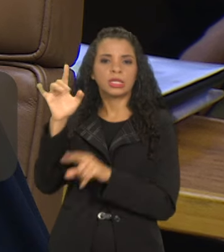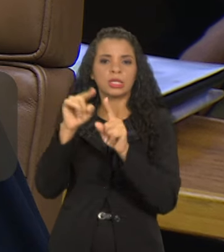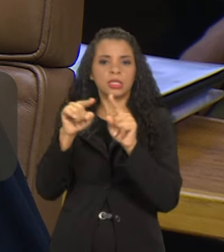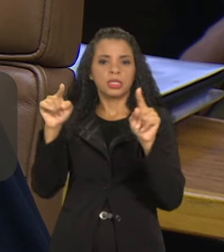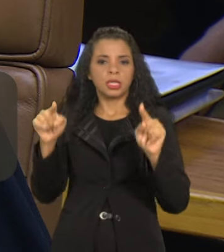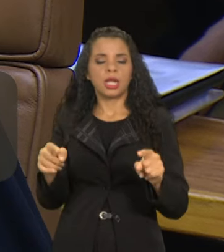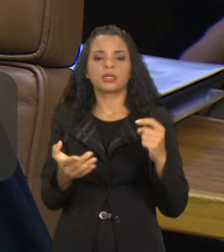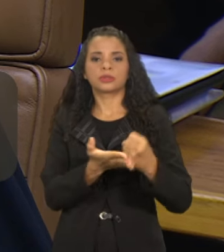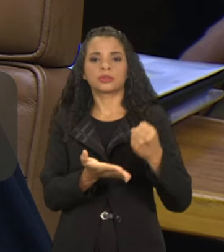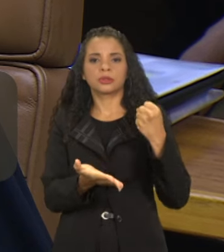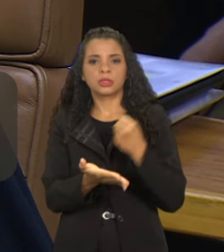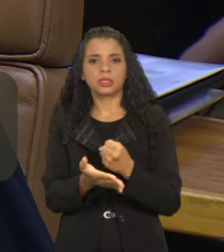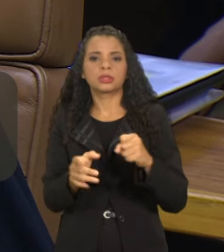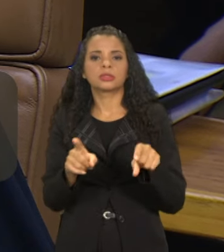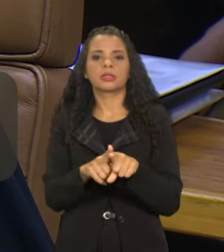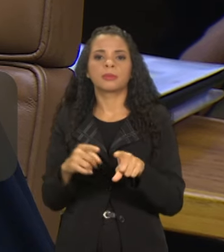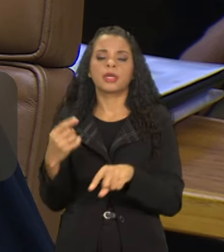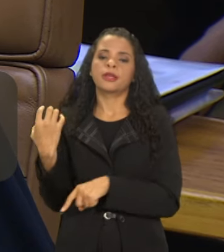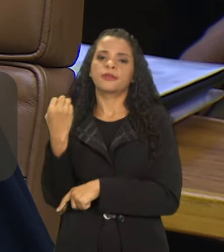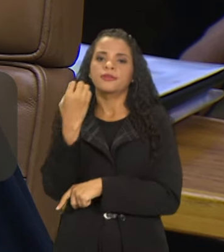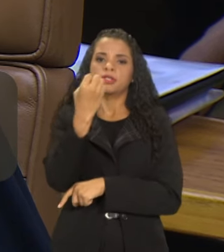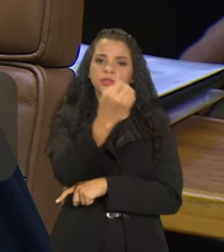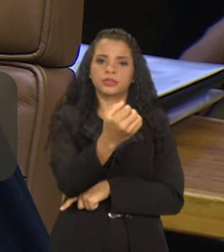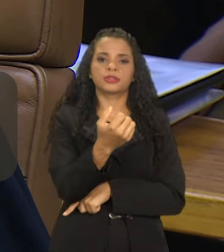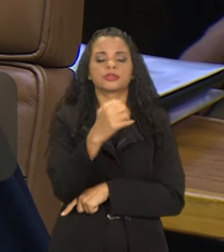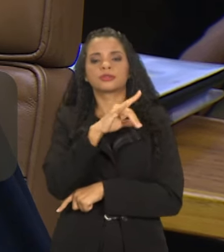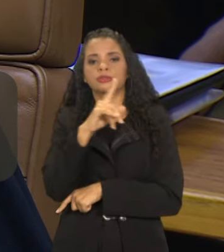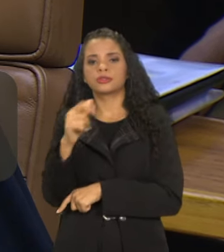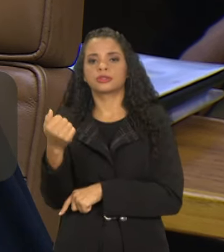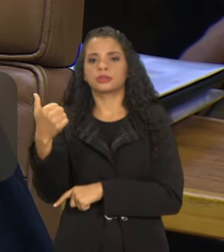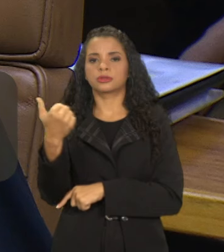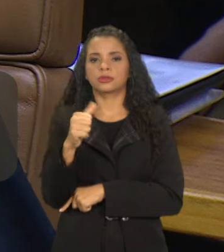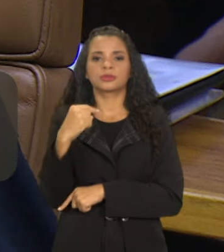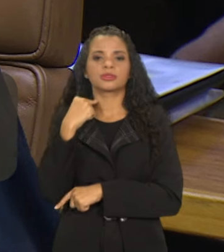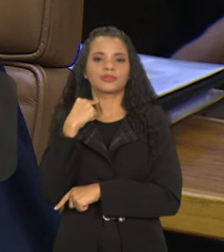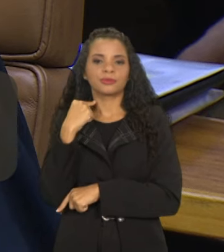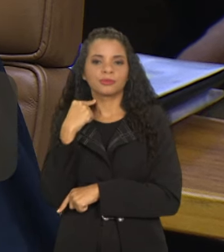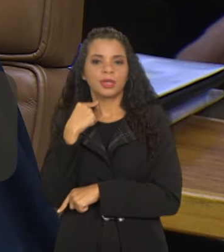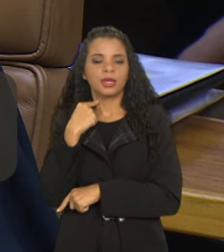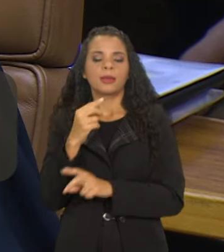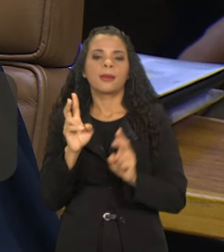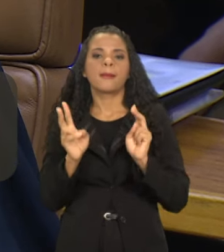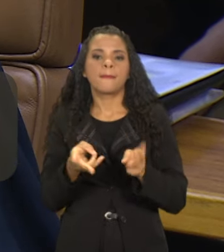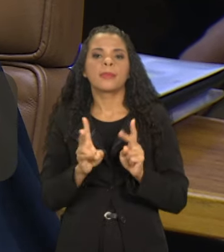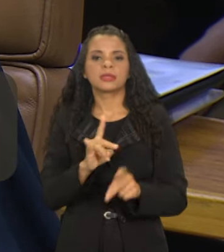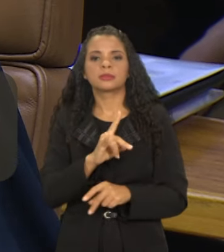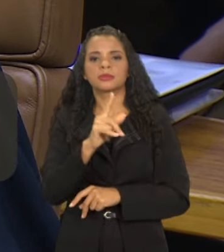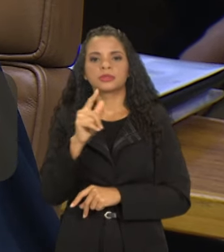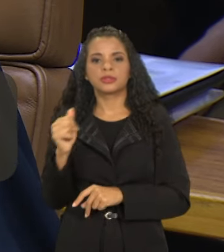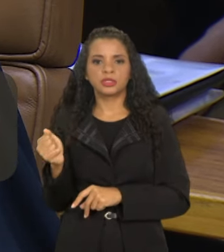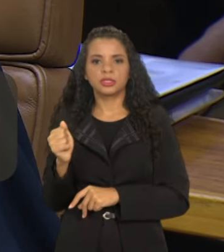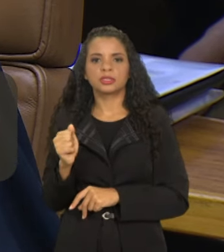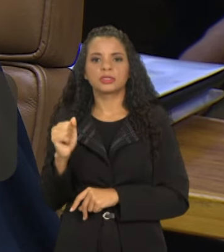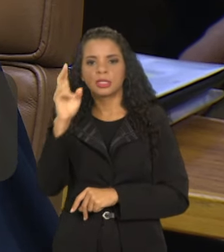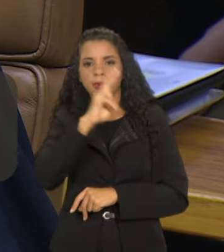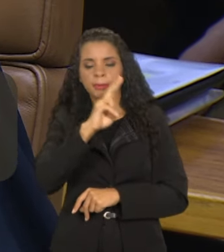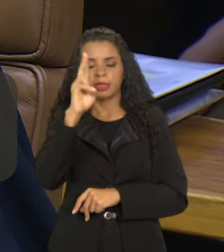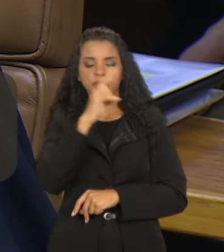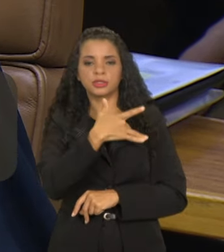viajantes aéreos internacionais no dia 11 de maio, o mesmo dia em que a emergência de saúde pública da Covid termina.